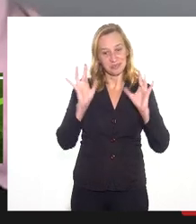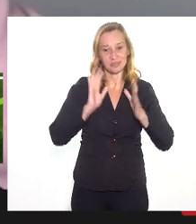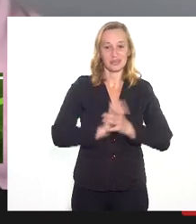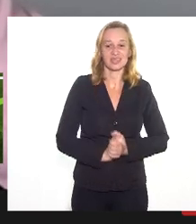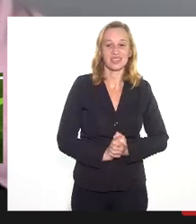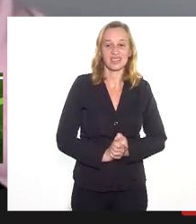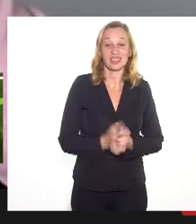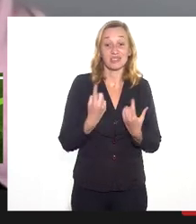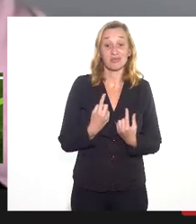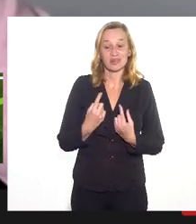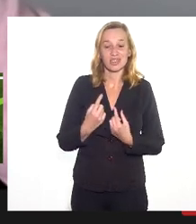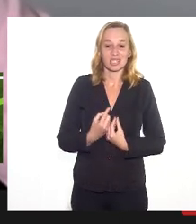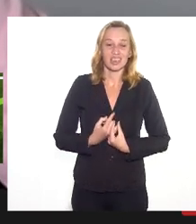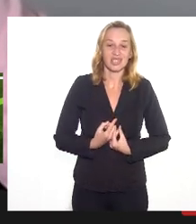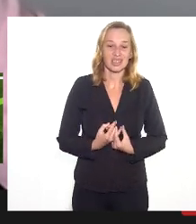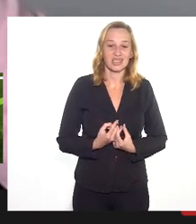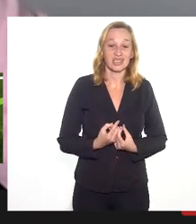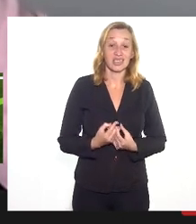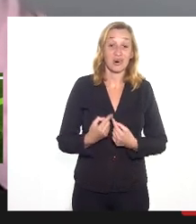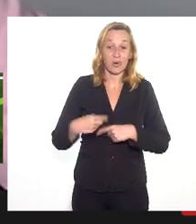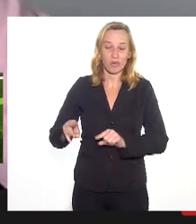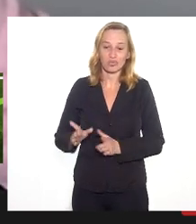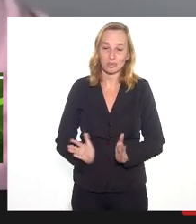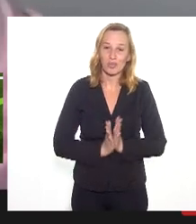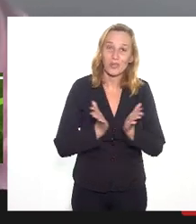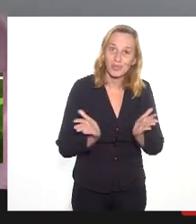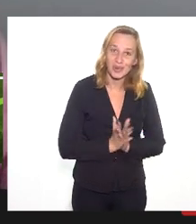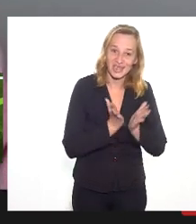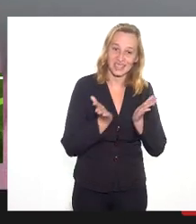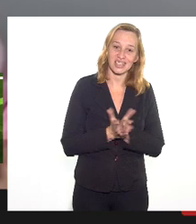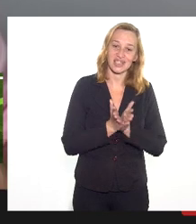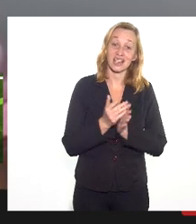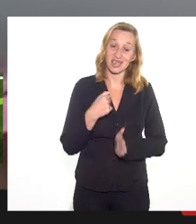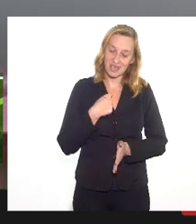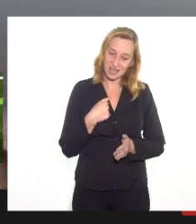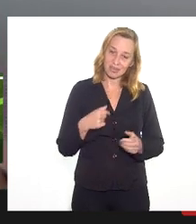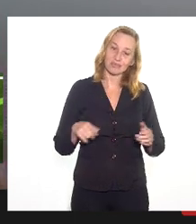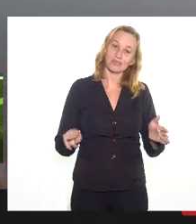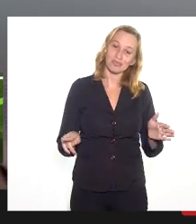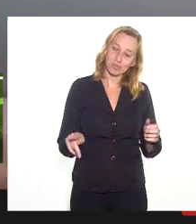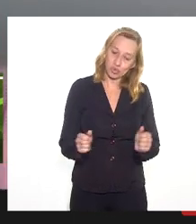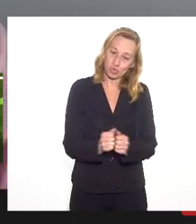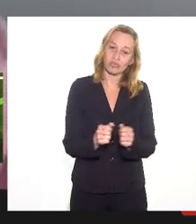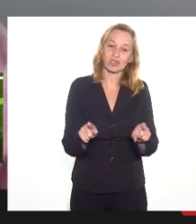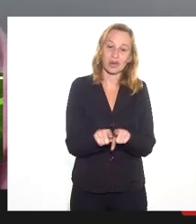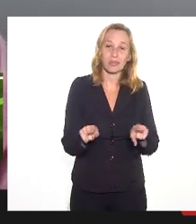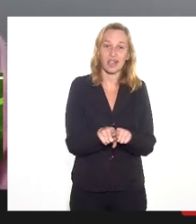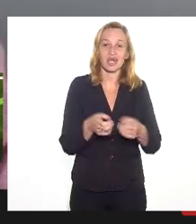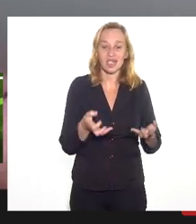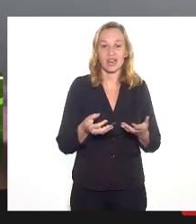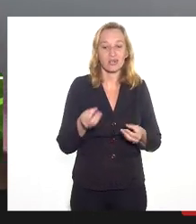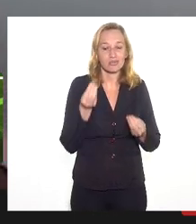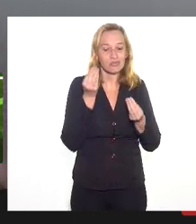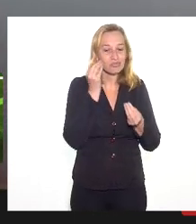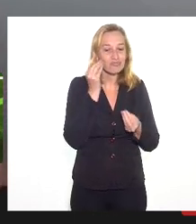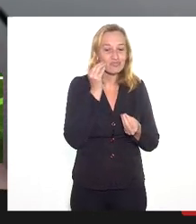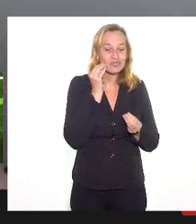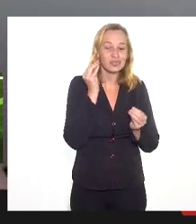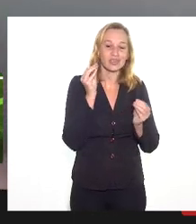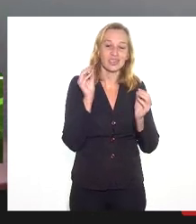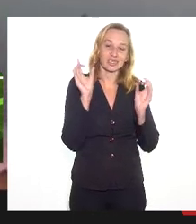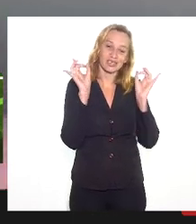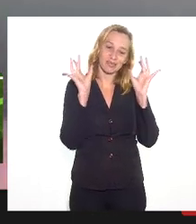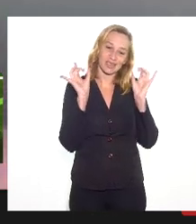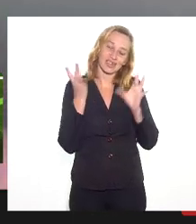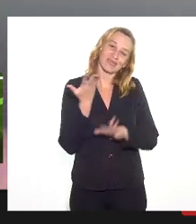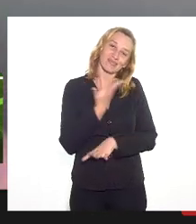de Combate à Miséria e à Extrema Pobreza, da qual eu participo. Quero mandar aqui um beijo muito especial